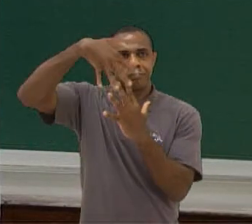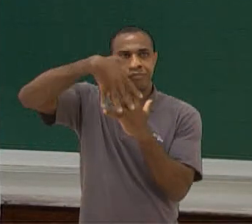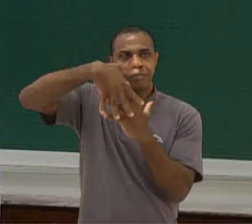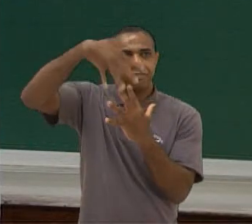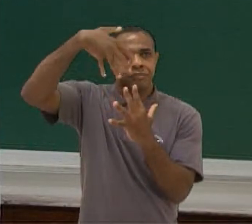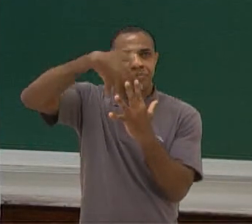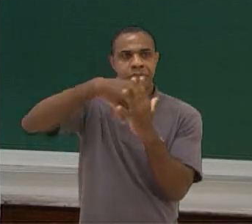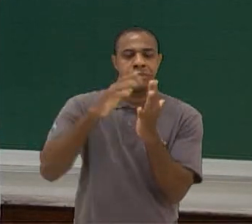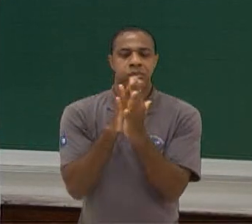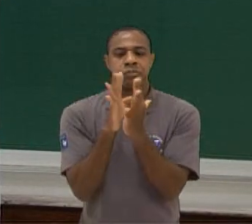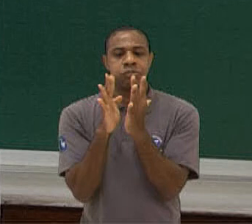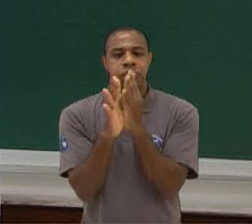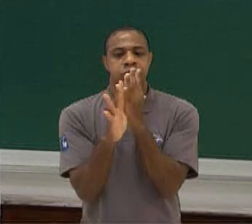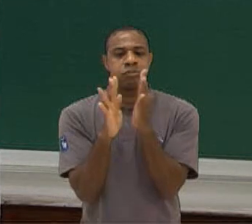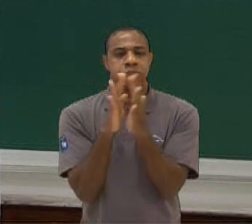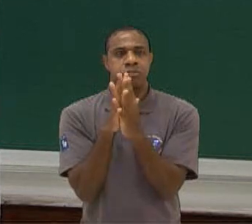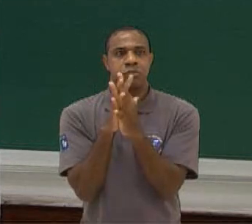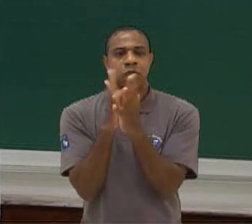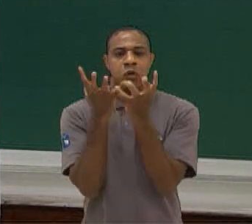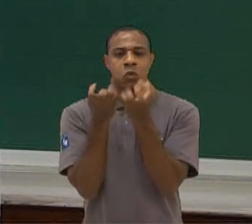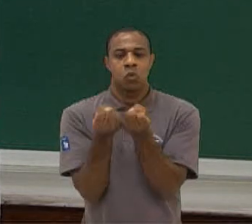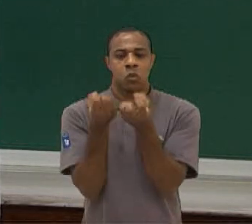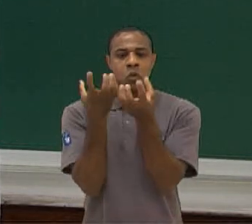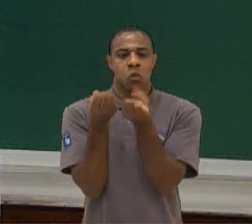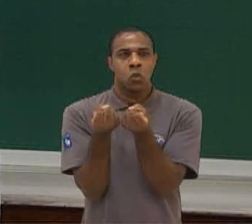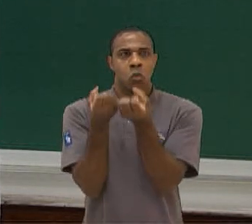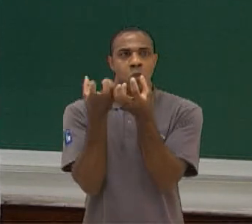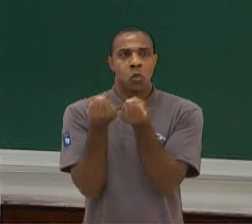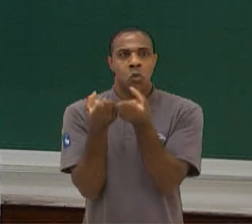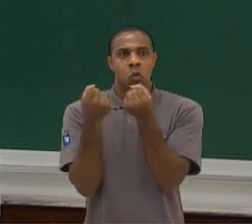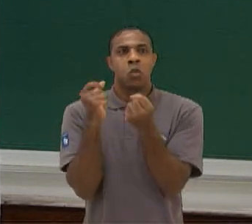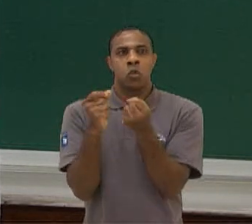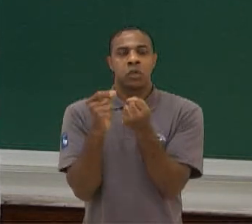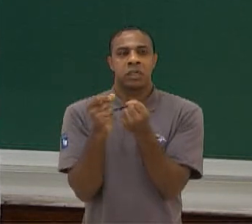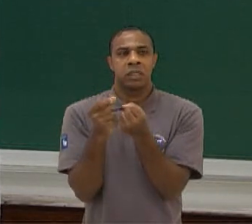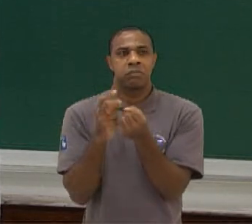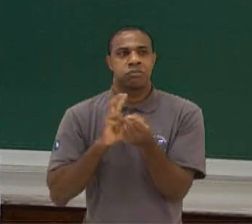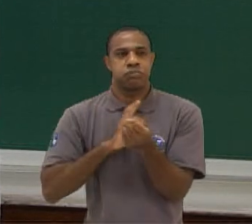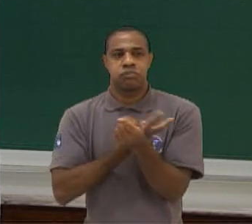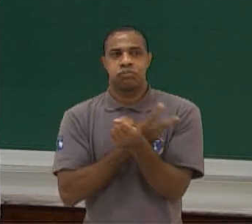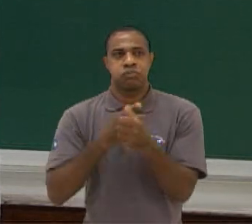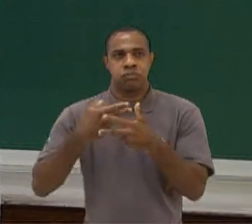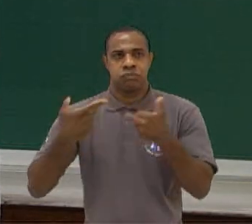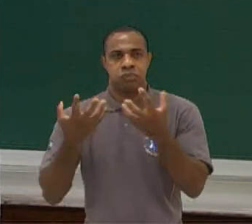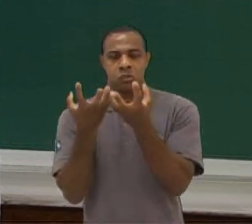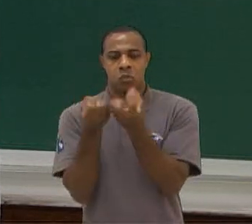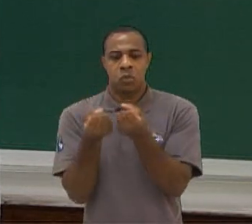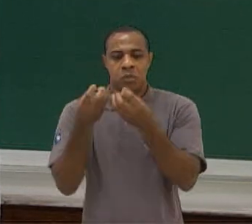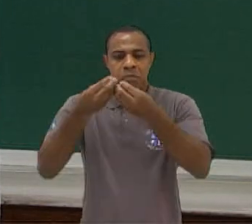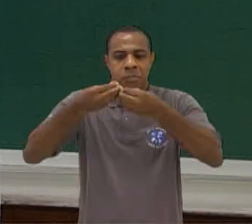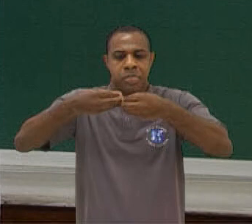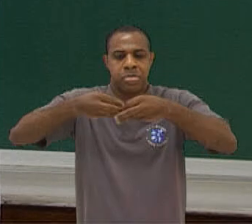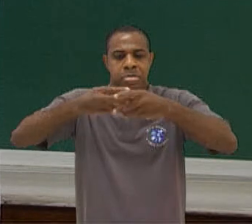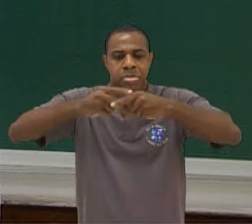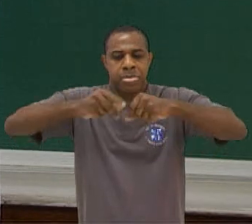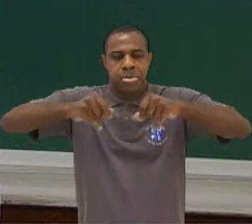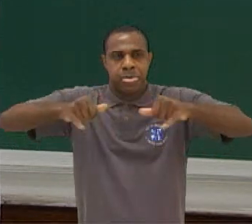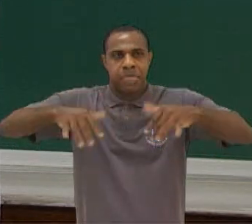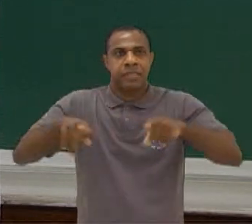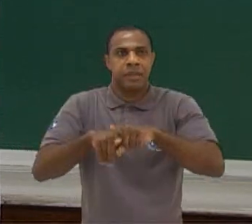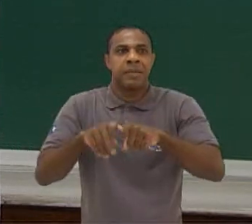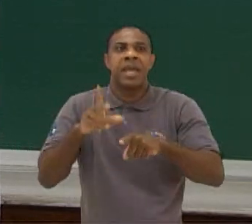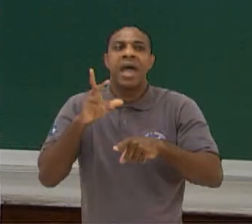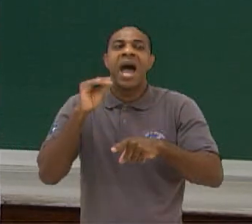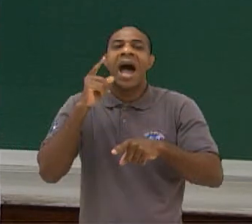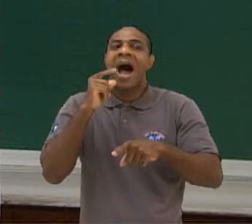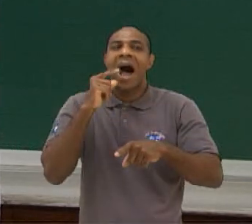pequenos tentáculos aqui vão absorver os nutrientes já degradados e também a água presente no alimento. Tá?